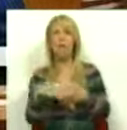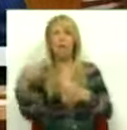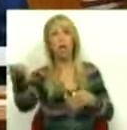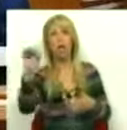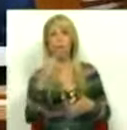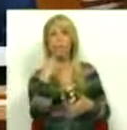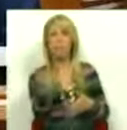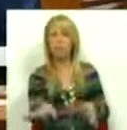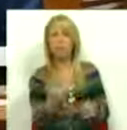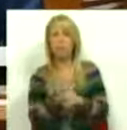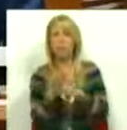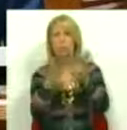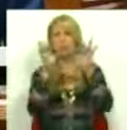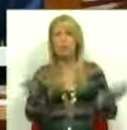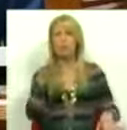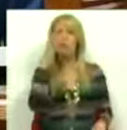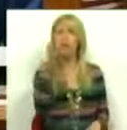aquilo que disse.